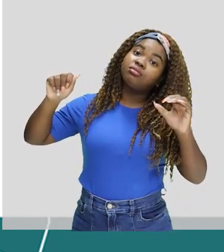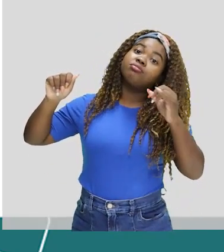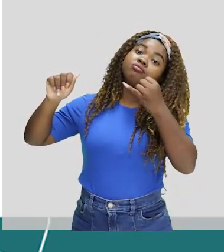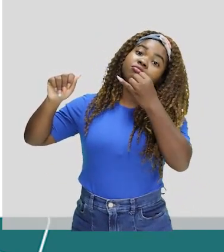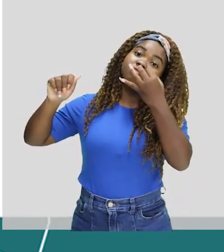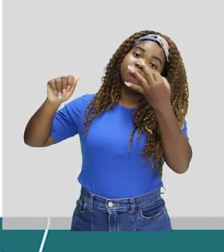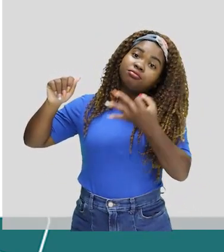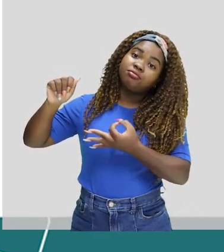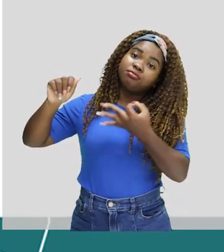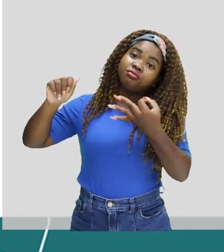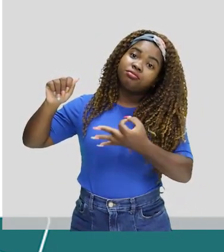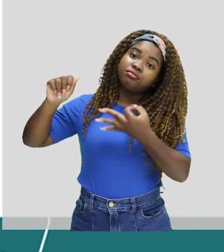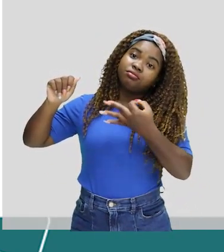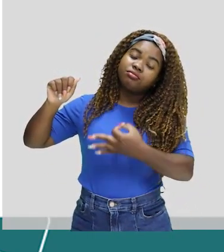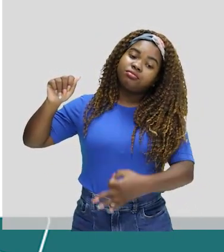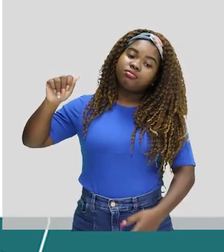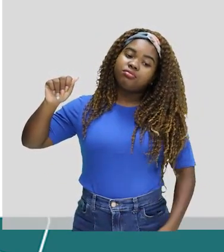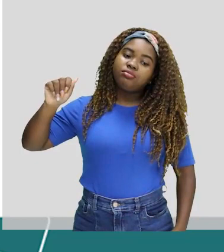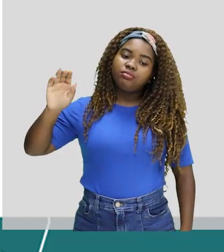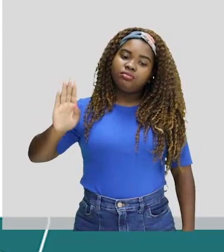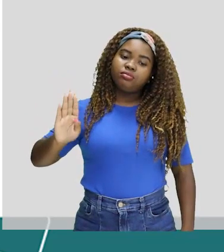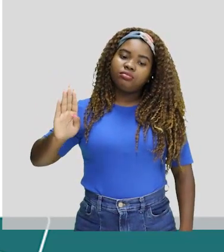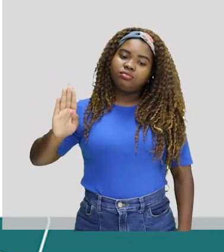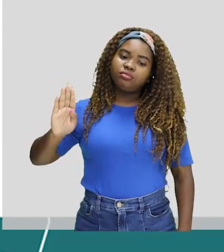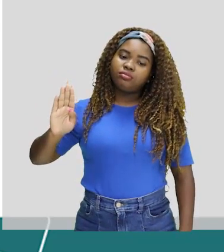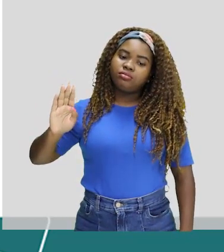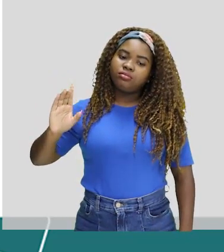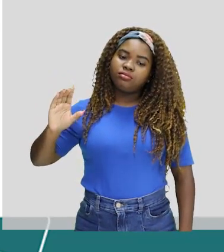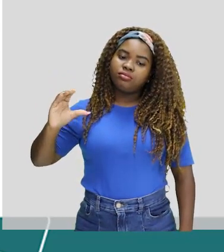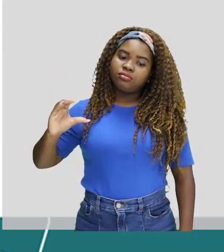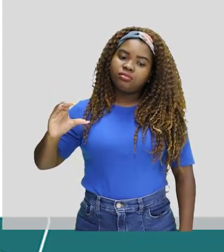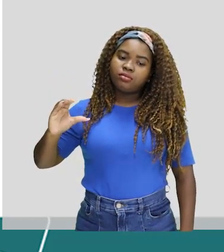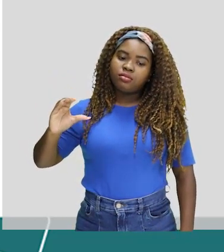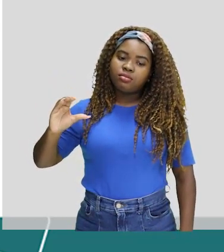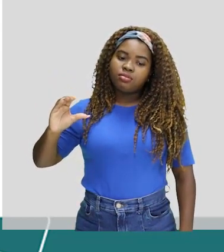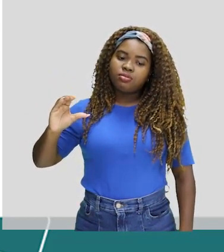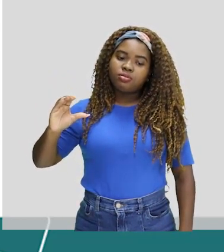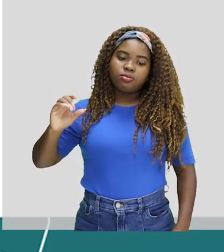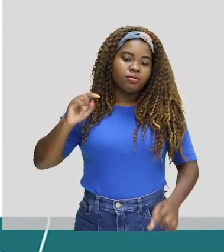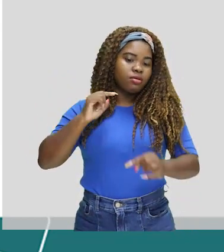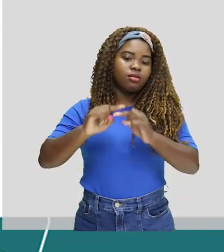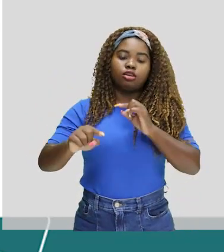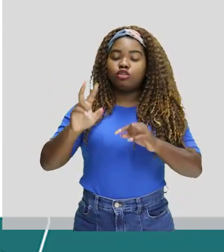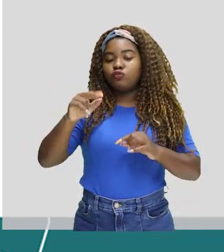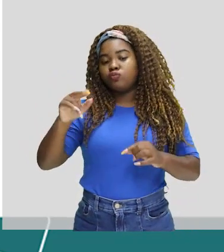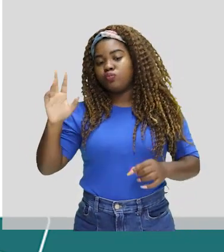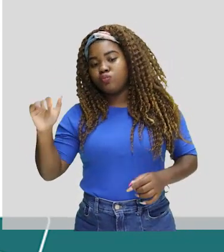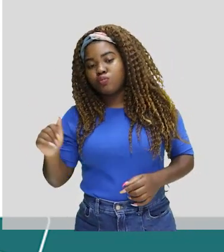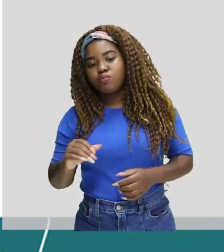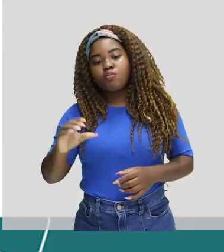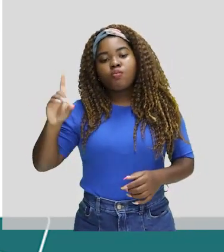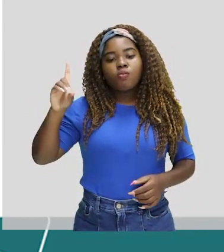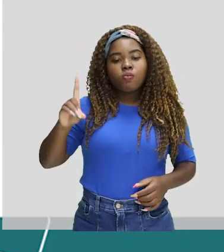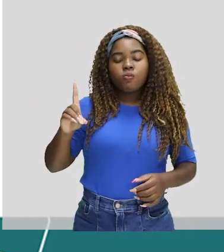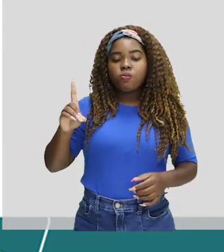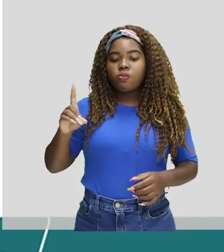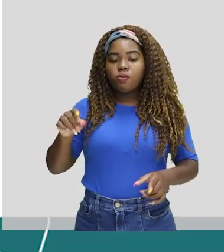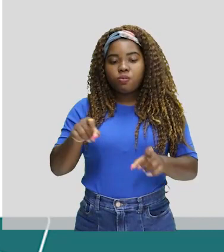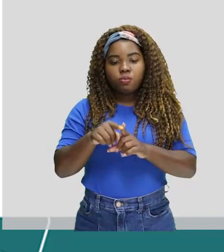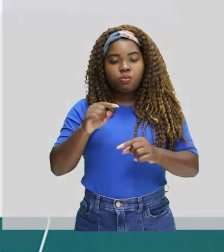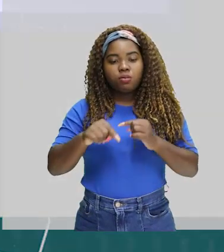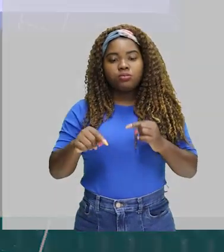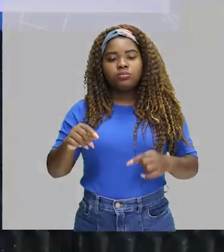É a ética das virtudes? Não, é de Aristóteles. Utilitarista? Também não. Contratualista? Não necessariamente nem isso aqui é ética.